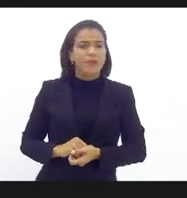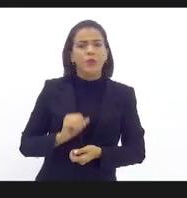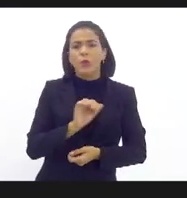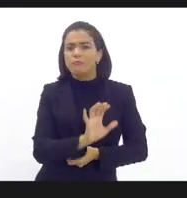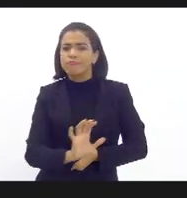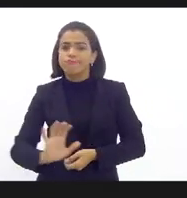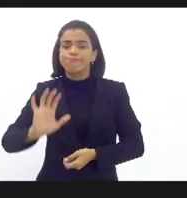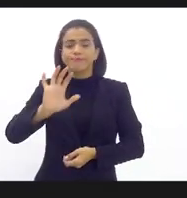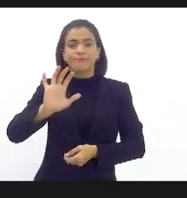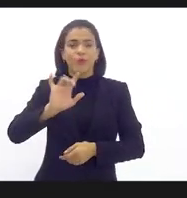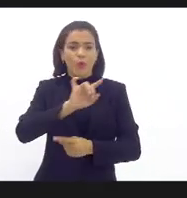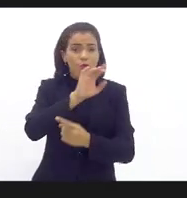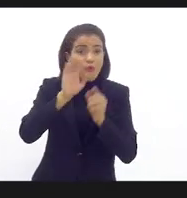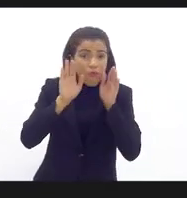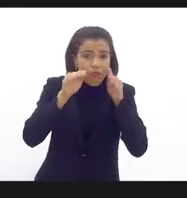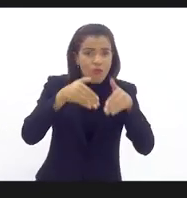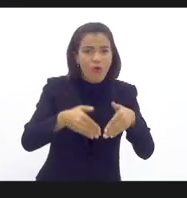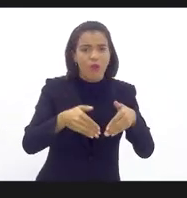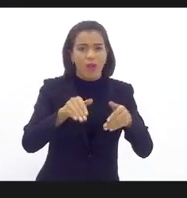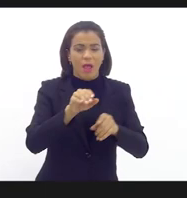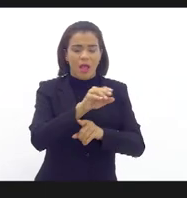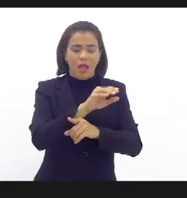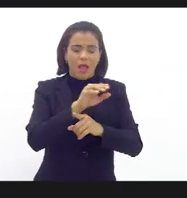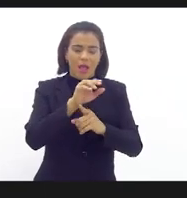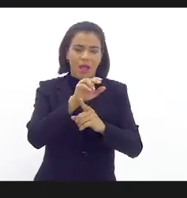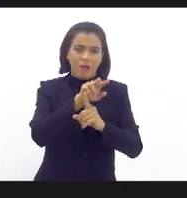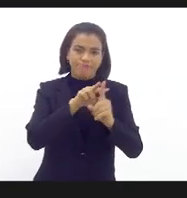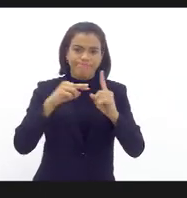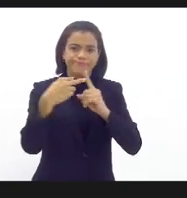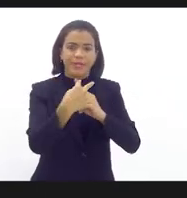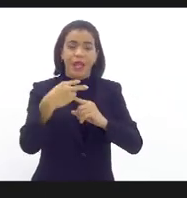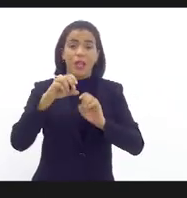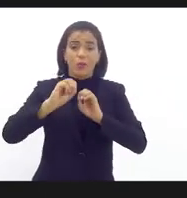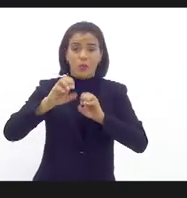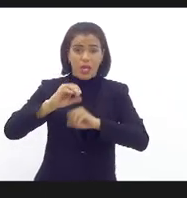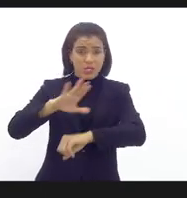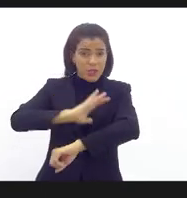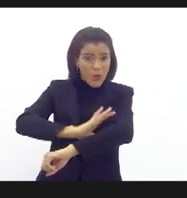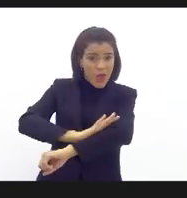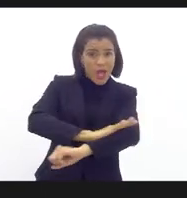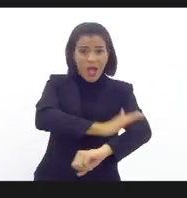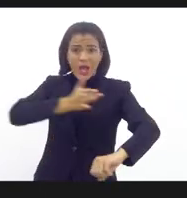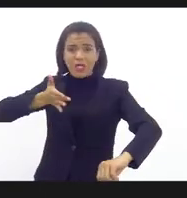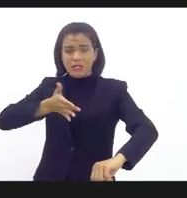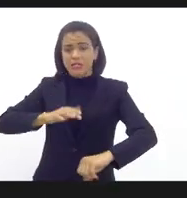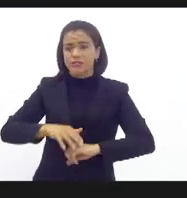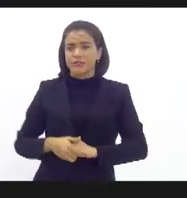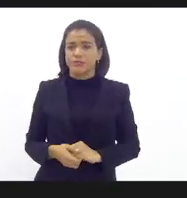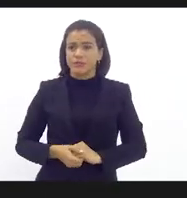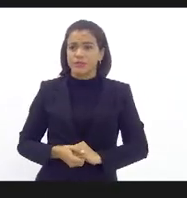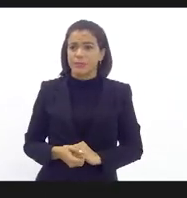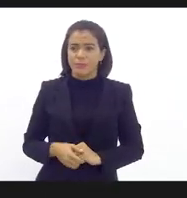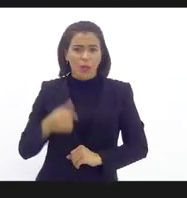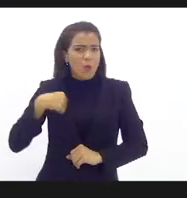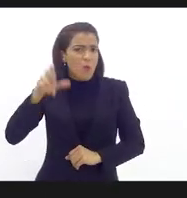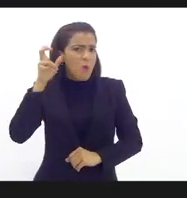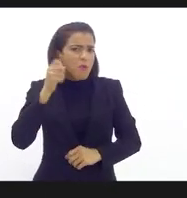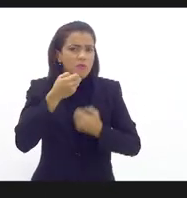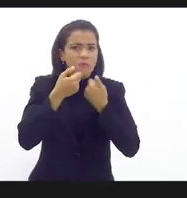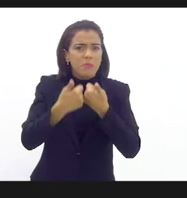instâncias voltadas para a educação antirracista. Vocês estão me escutando? Está bem, estamos ouvindo bem.